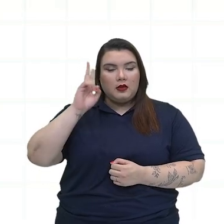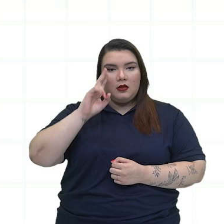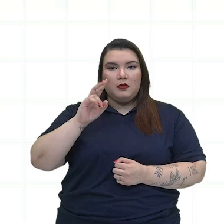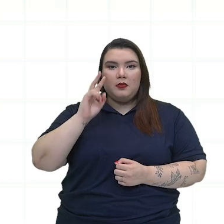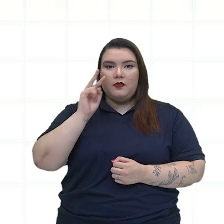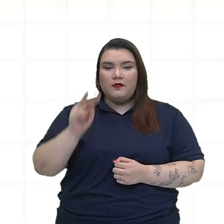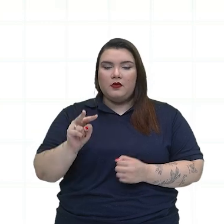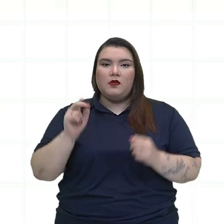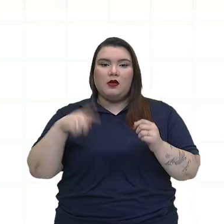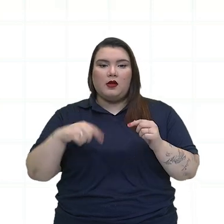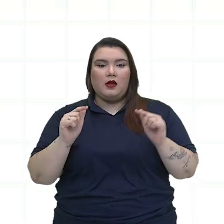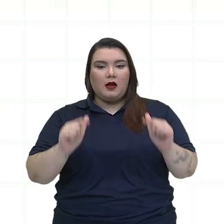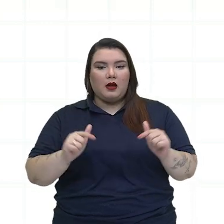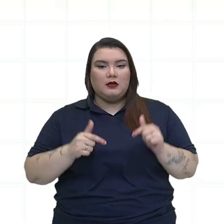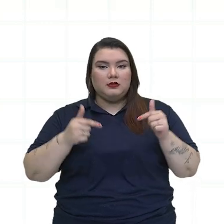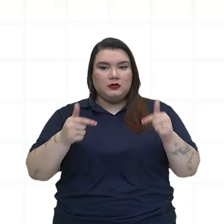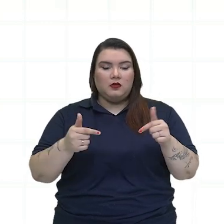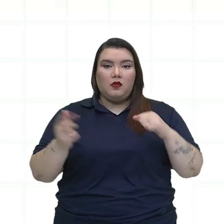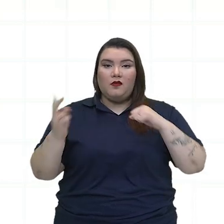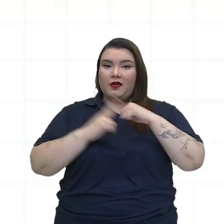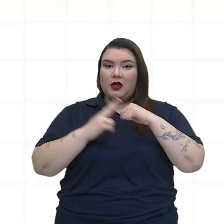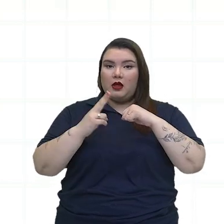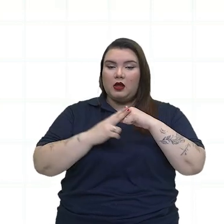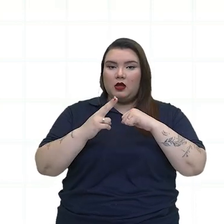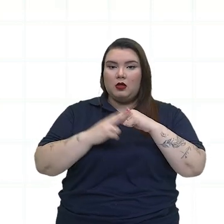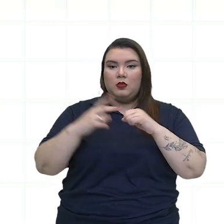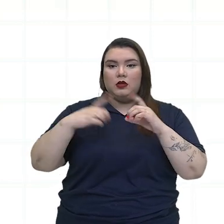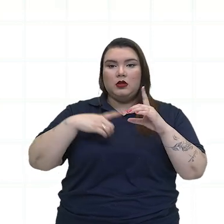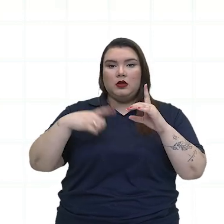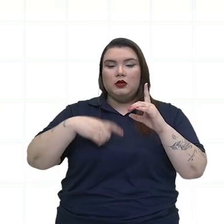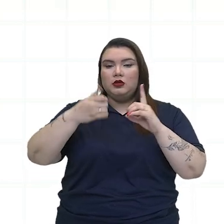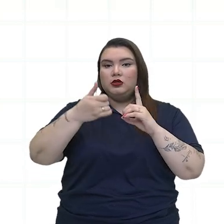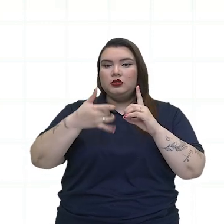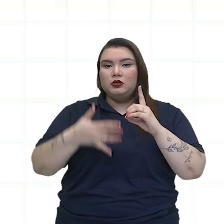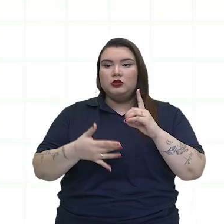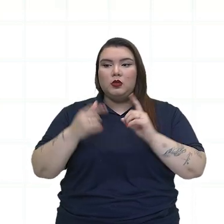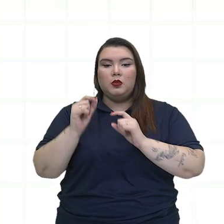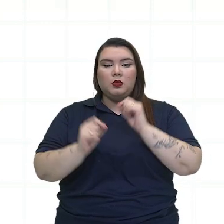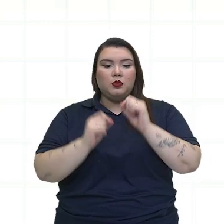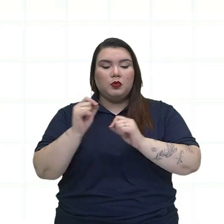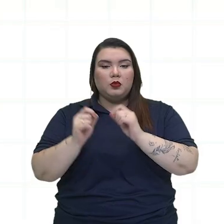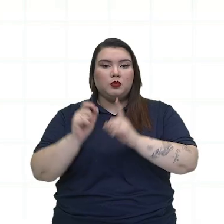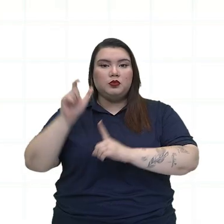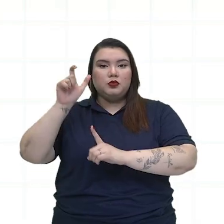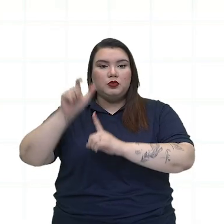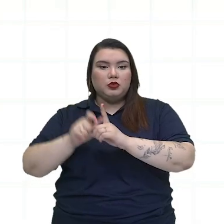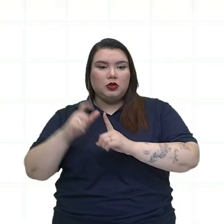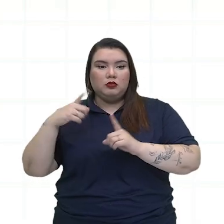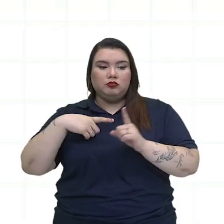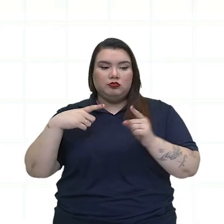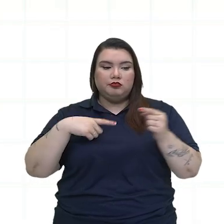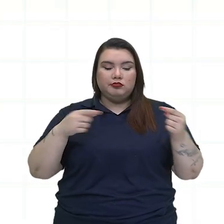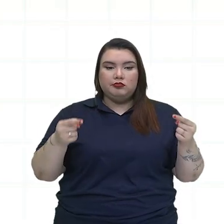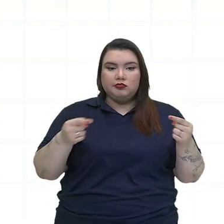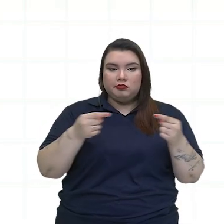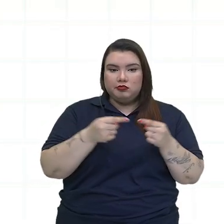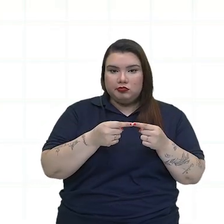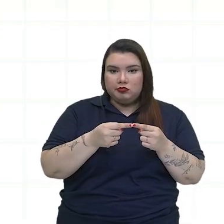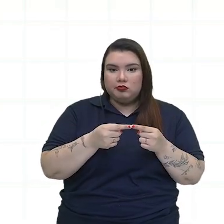são ações? Esse verbo vai descrever o que o sujeito está fazendo.